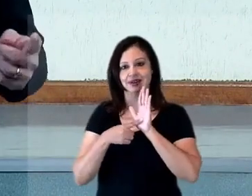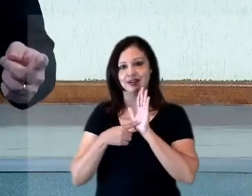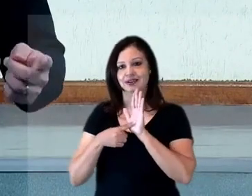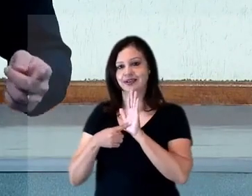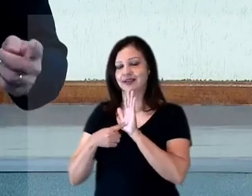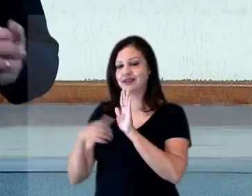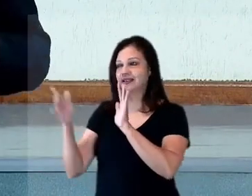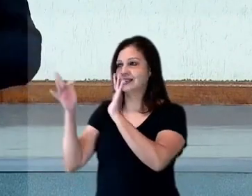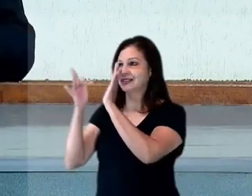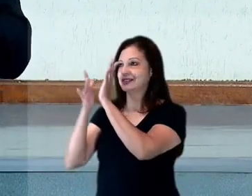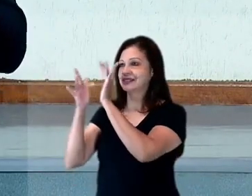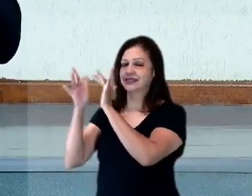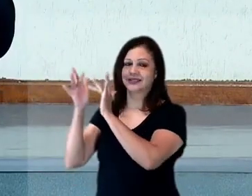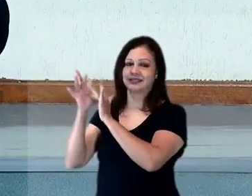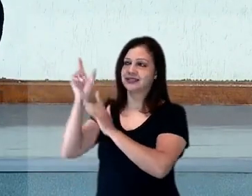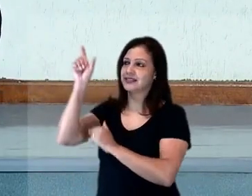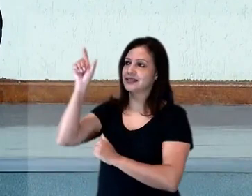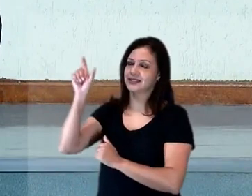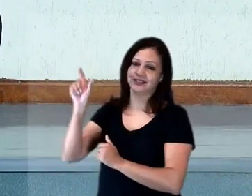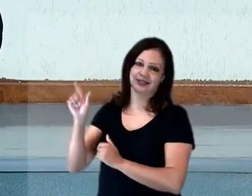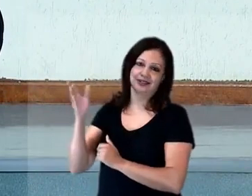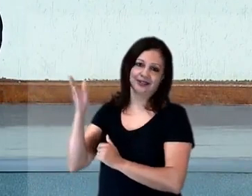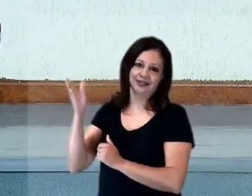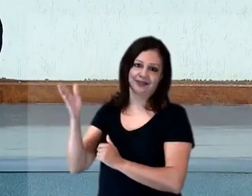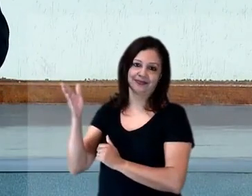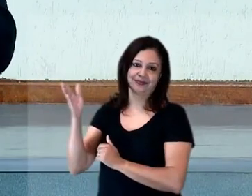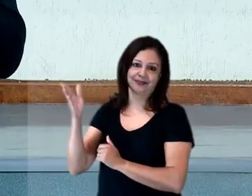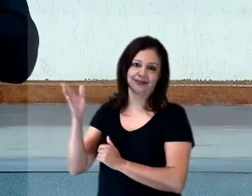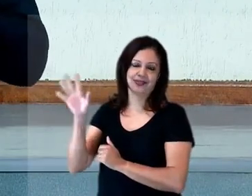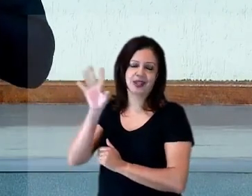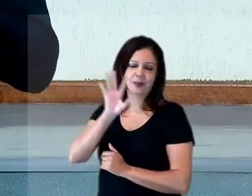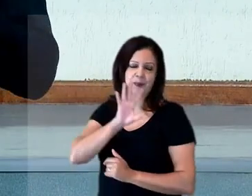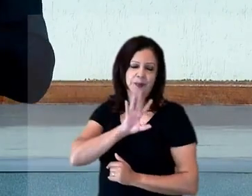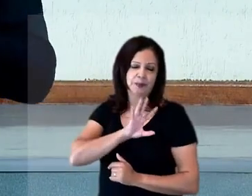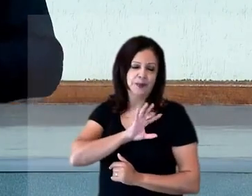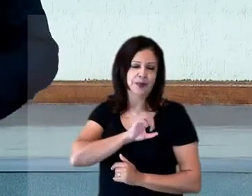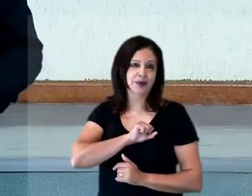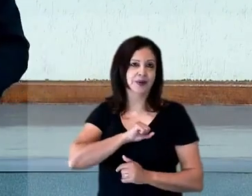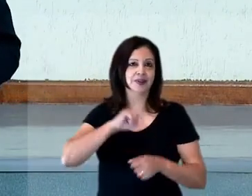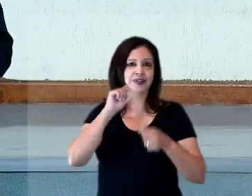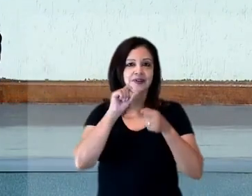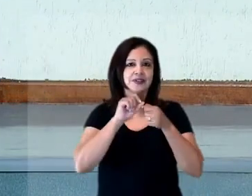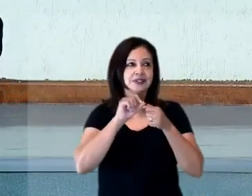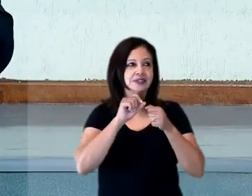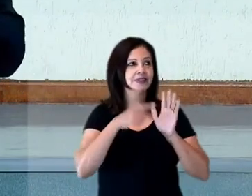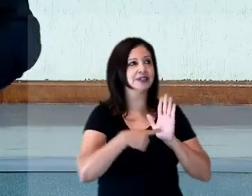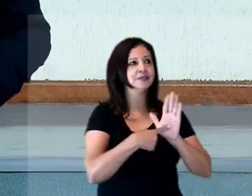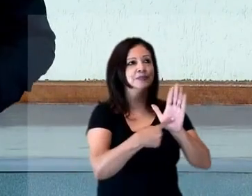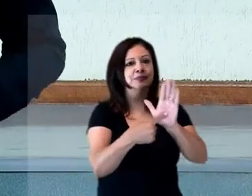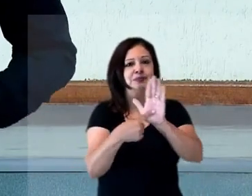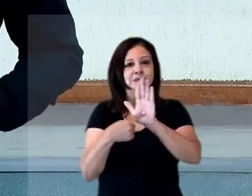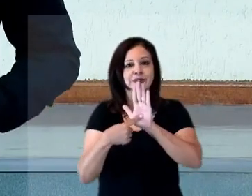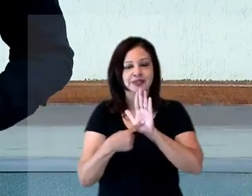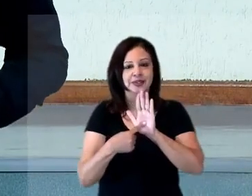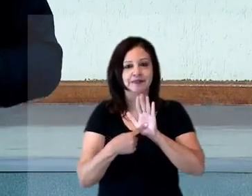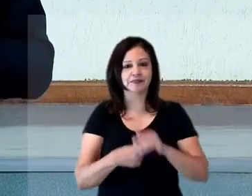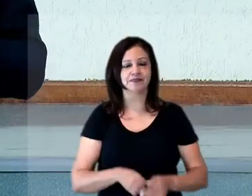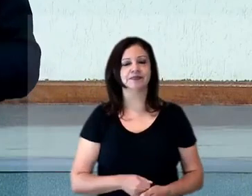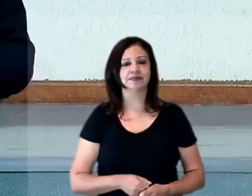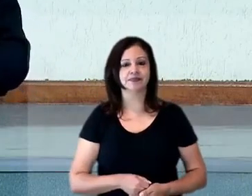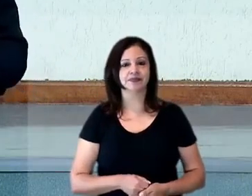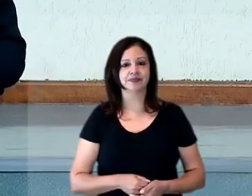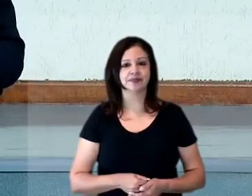que simplesmente um sentimento afetuoso. Amor é uma atitude. 1 João 3,18